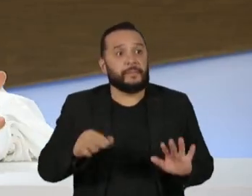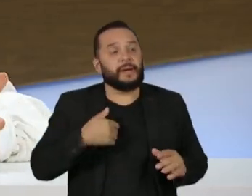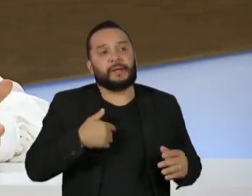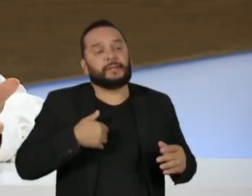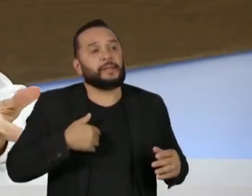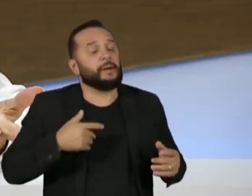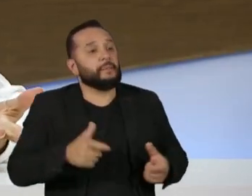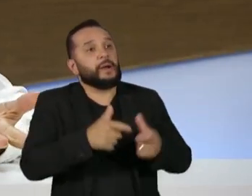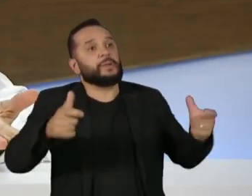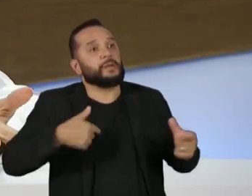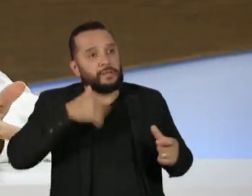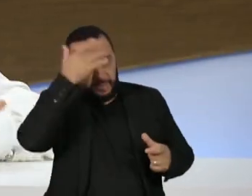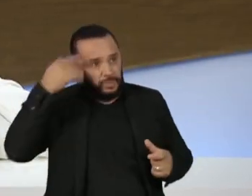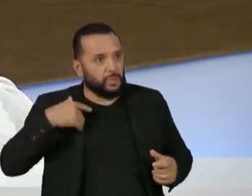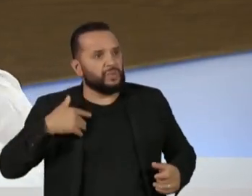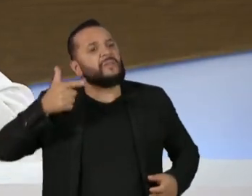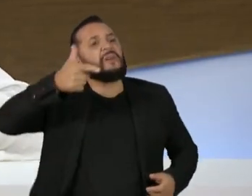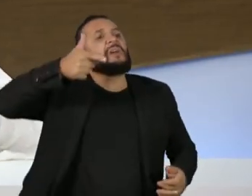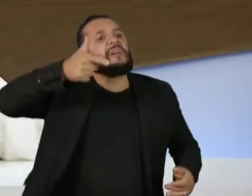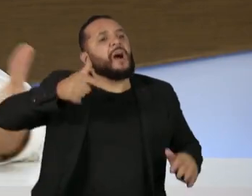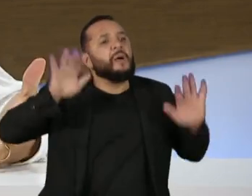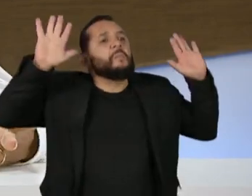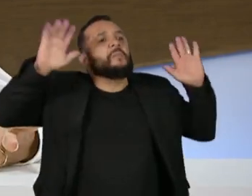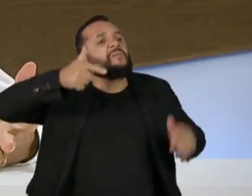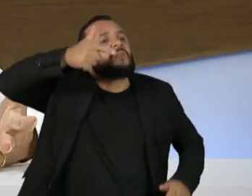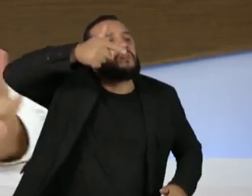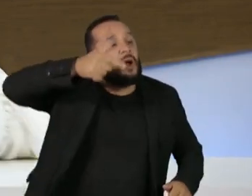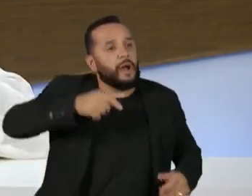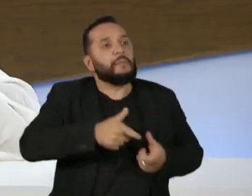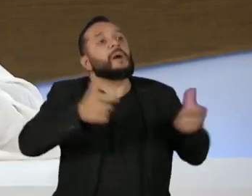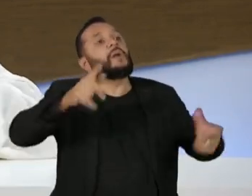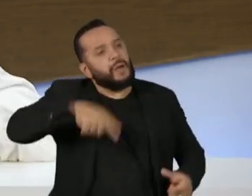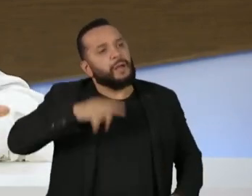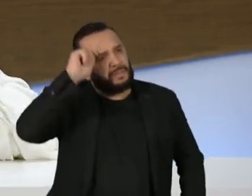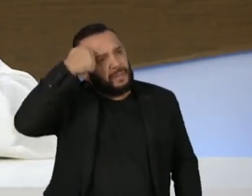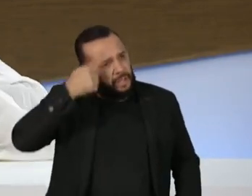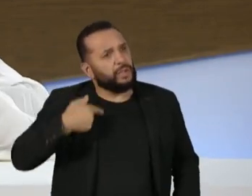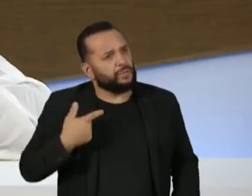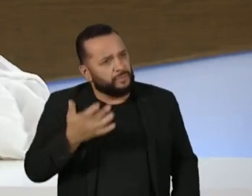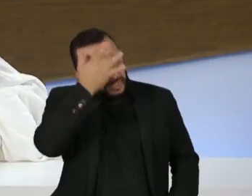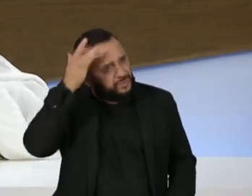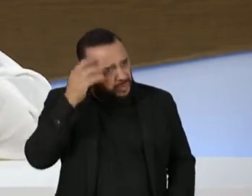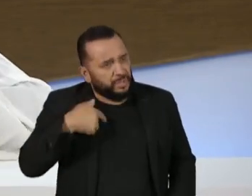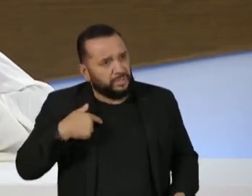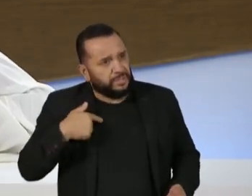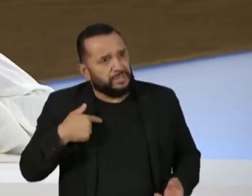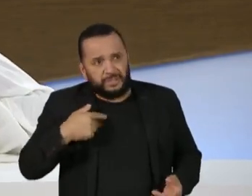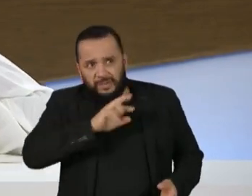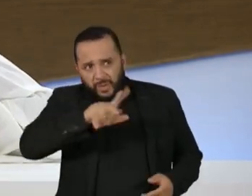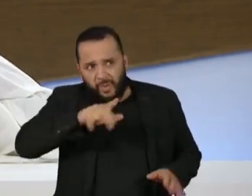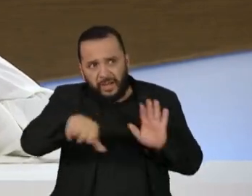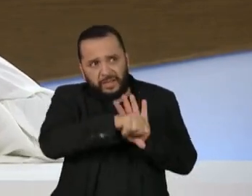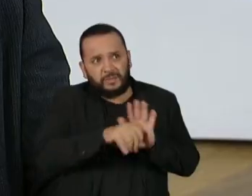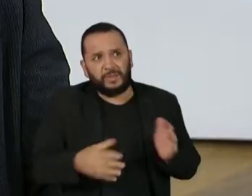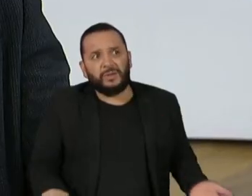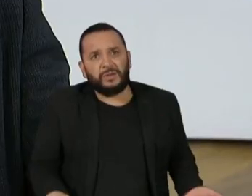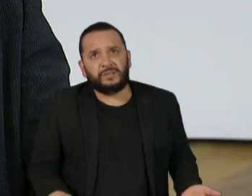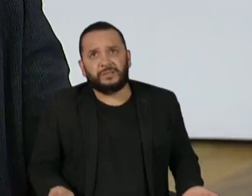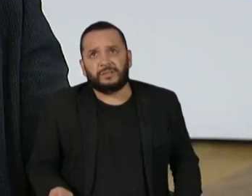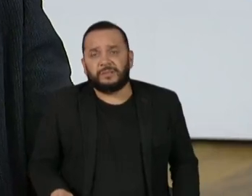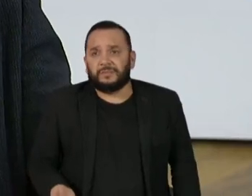da população das pessoas abordadas acabam sendo pessoas negras isso acontece diariamente nas ruas relatado por pessoas negras que não são criminosas então